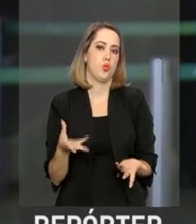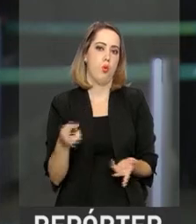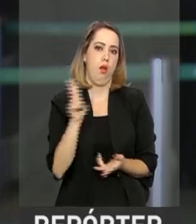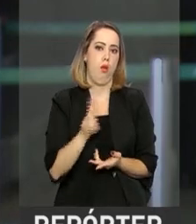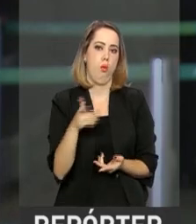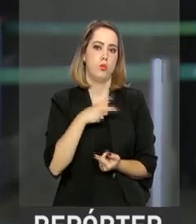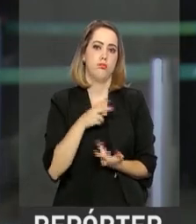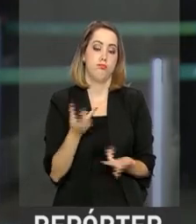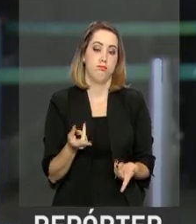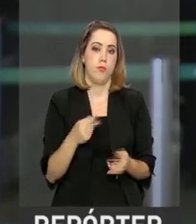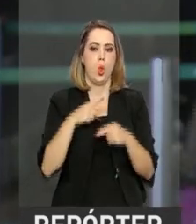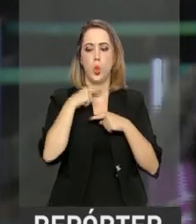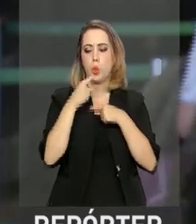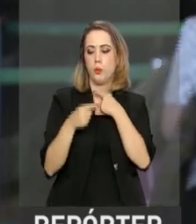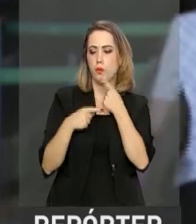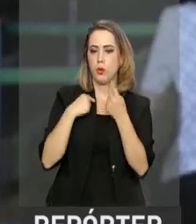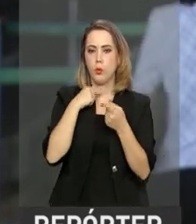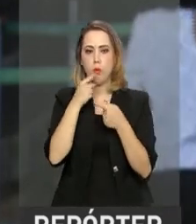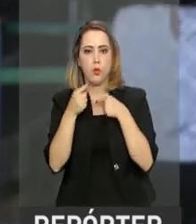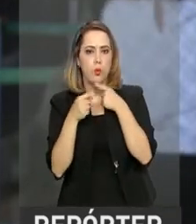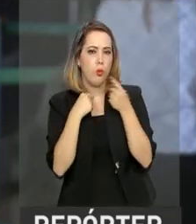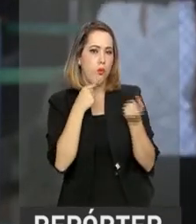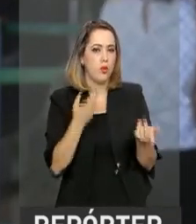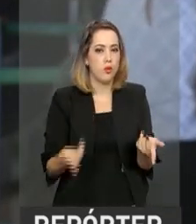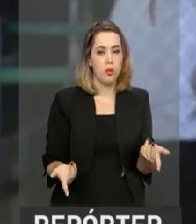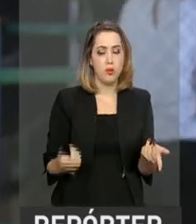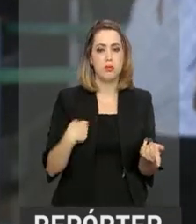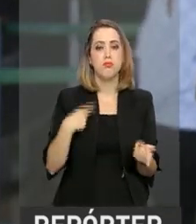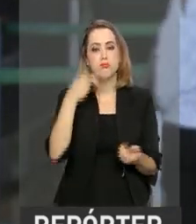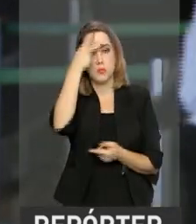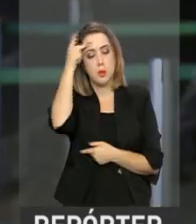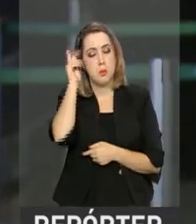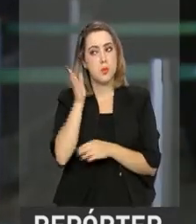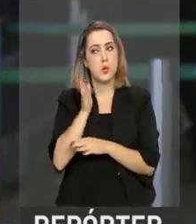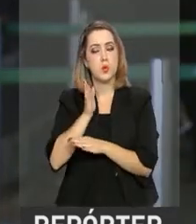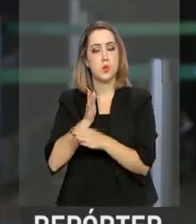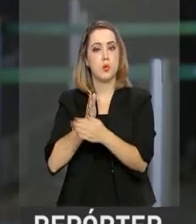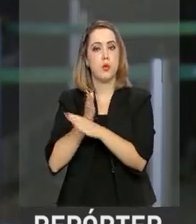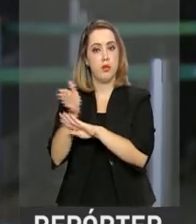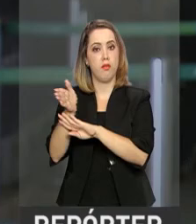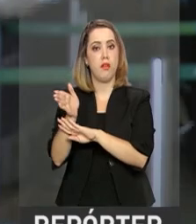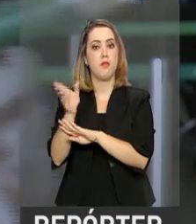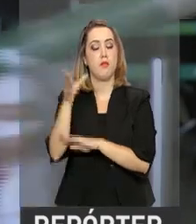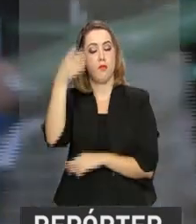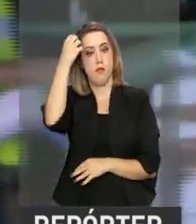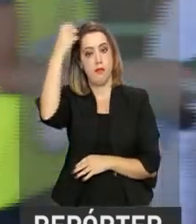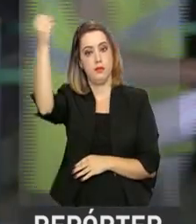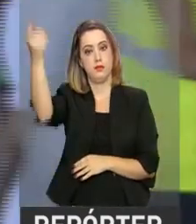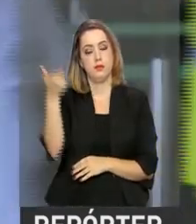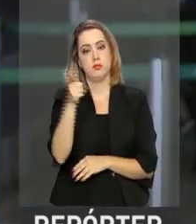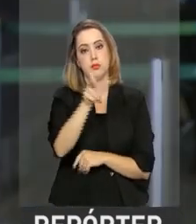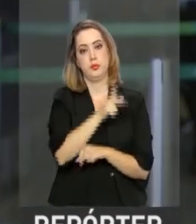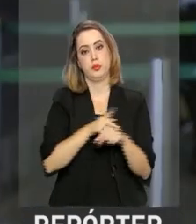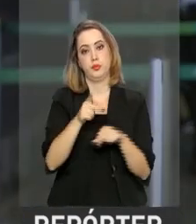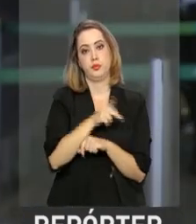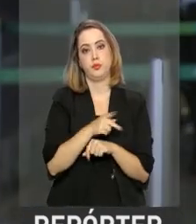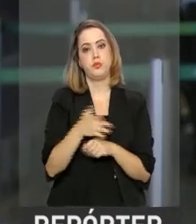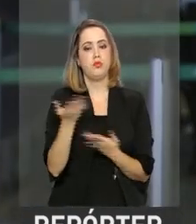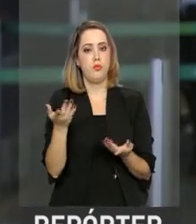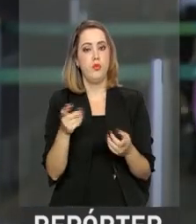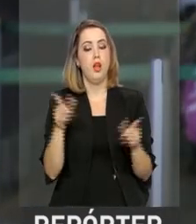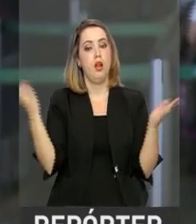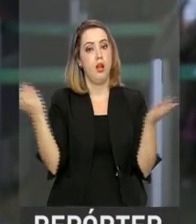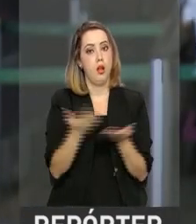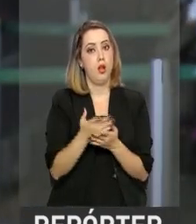essas e outras dúvidas são comuns para quem vai viajar para o exterior para facilitar a vida do viajante evitar